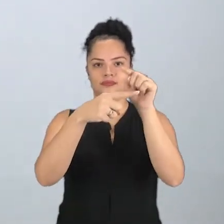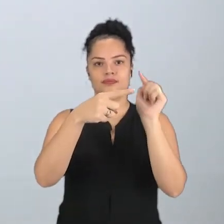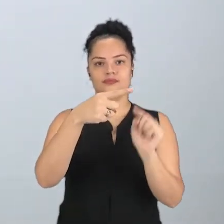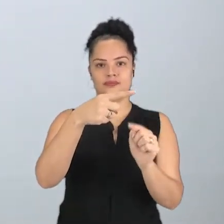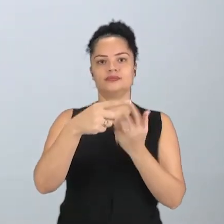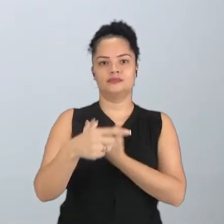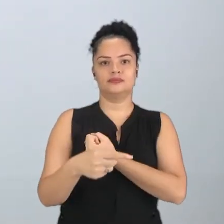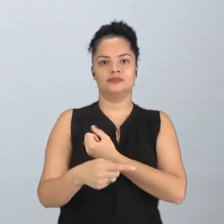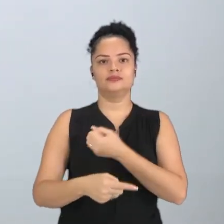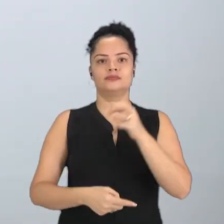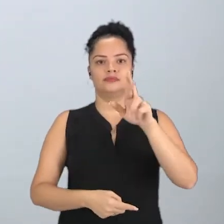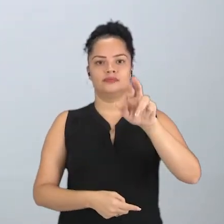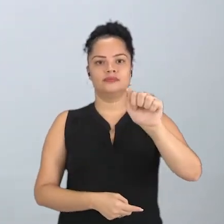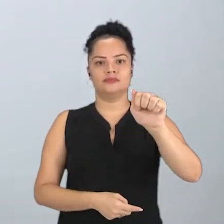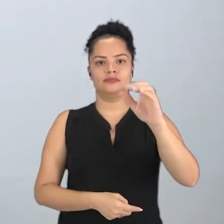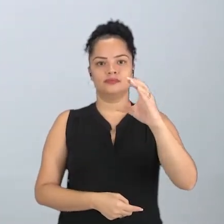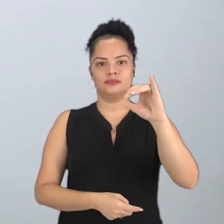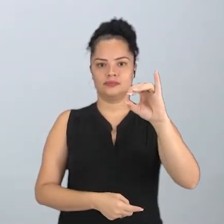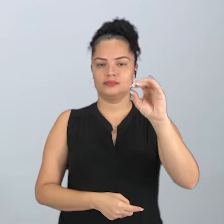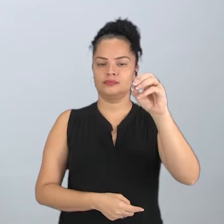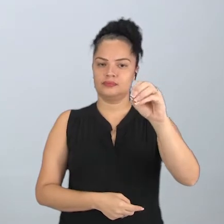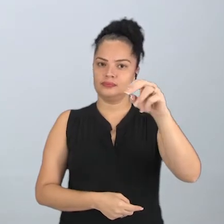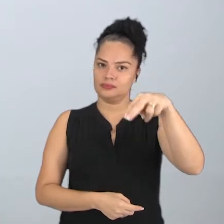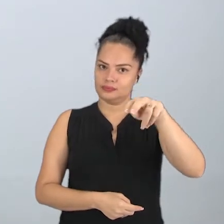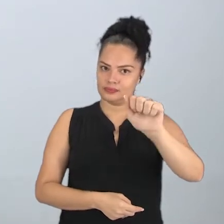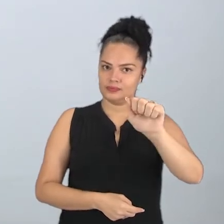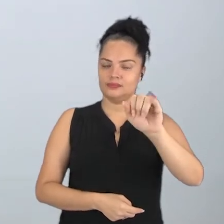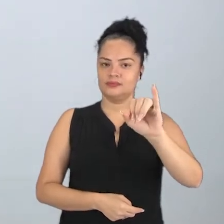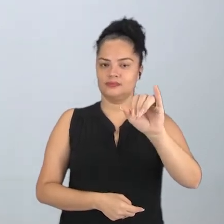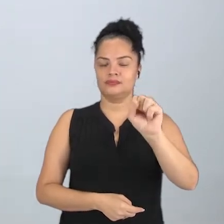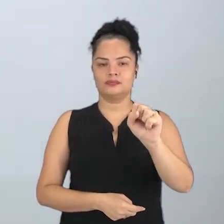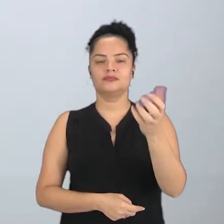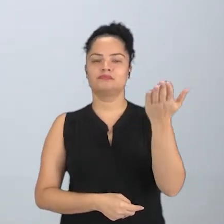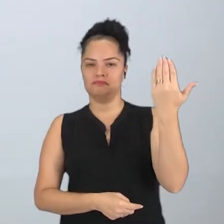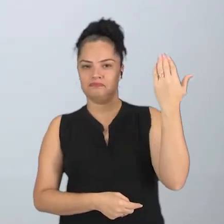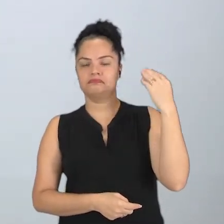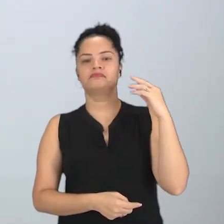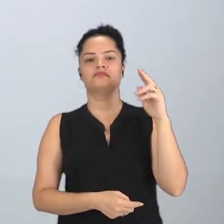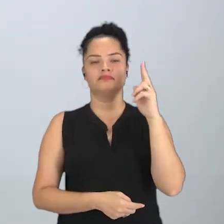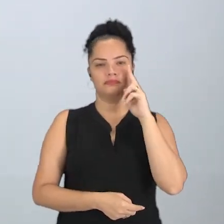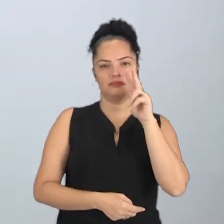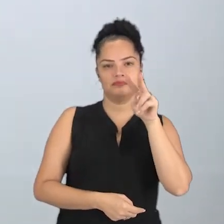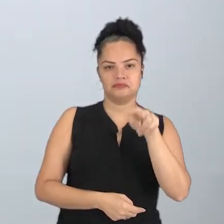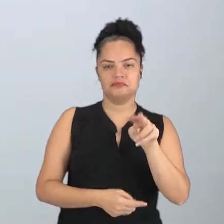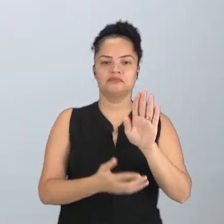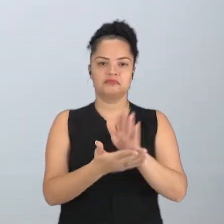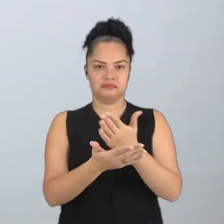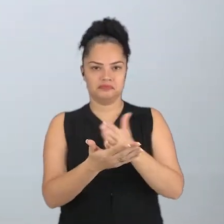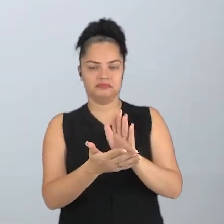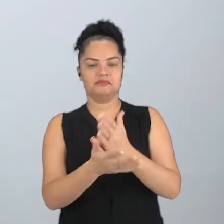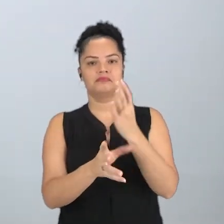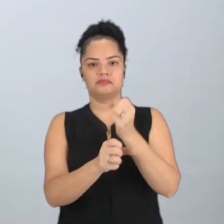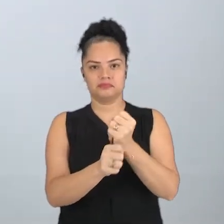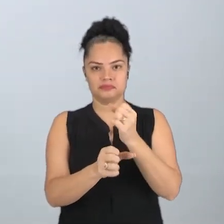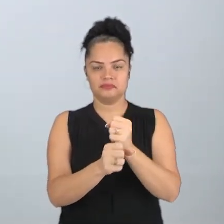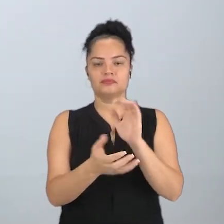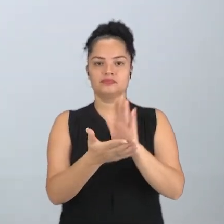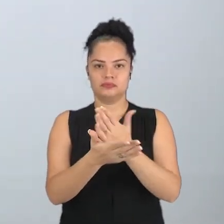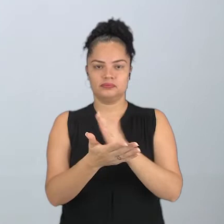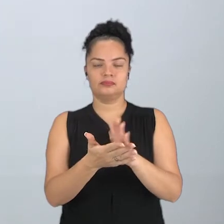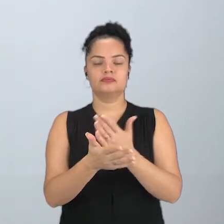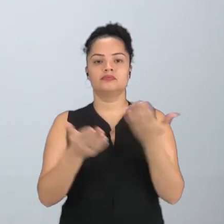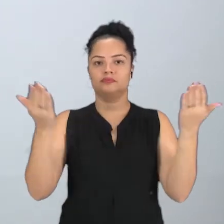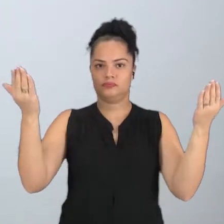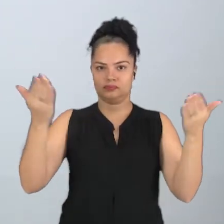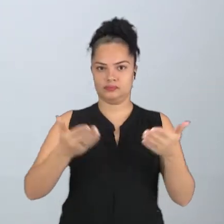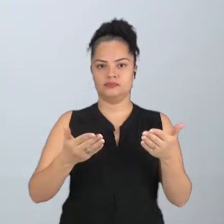das operações fundamentais. A gente viu primeiro a adição, depois nós vimos a subtração, agora a gente viu por último a multiplicação e hoje